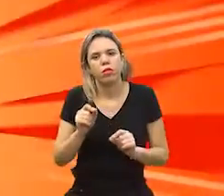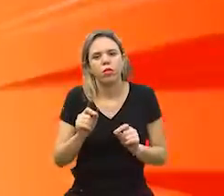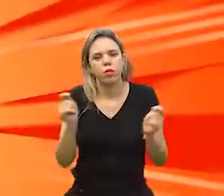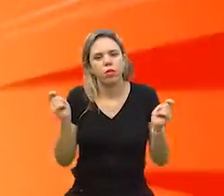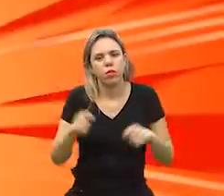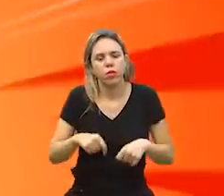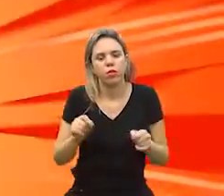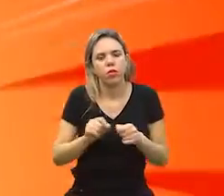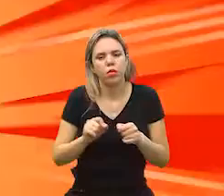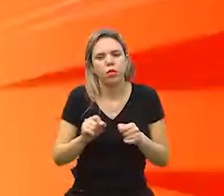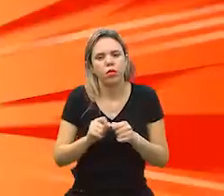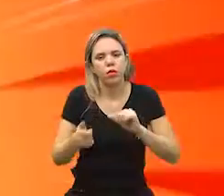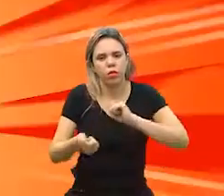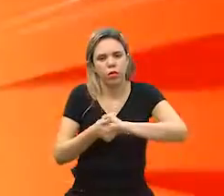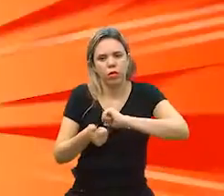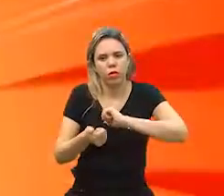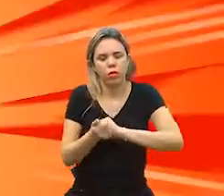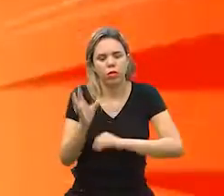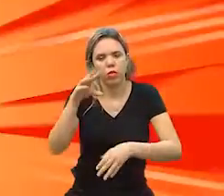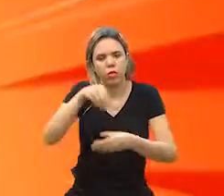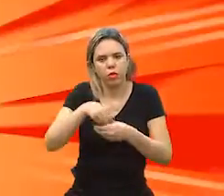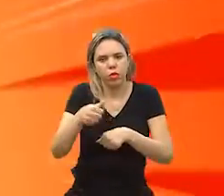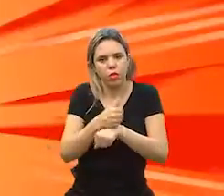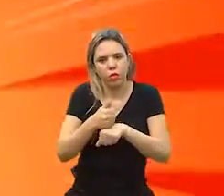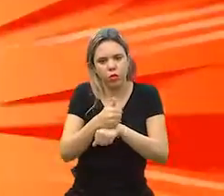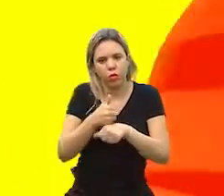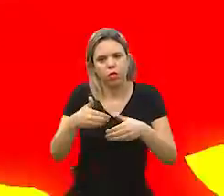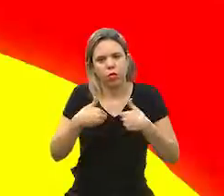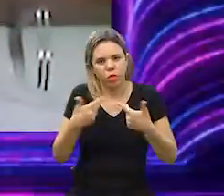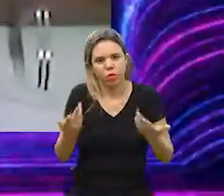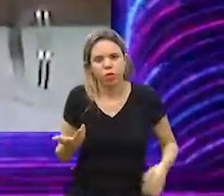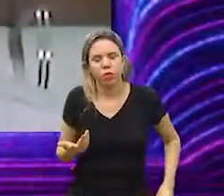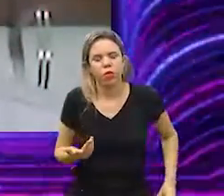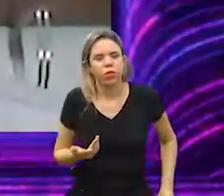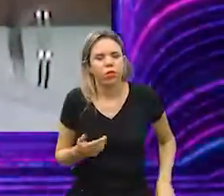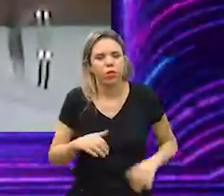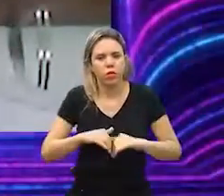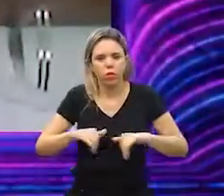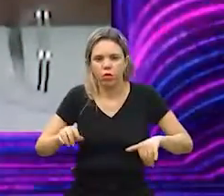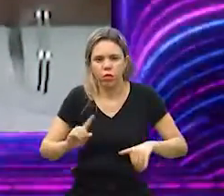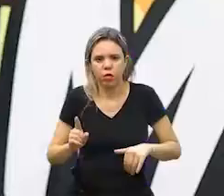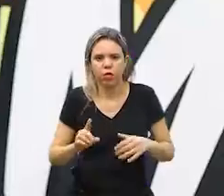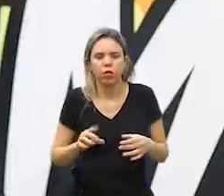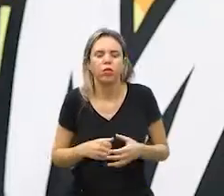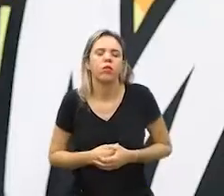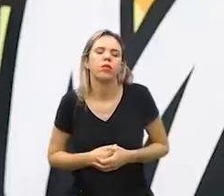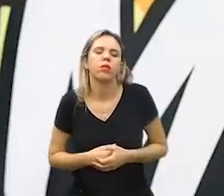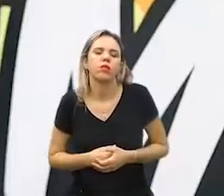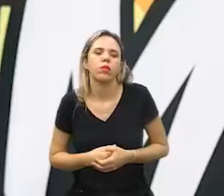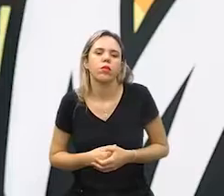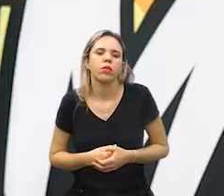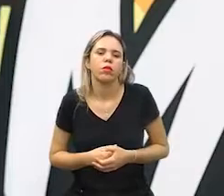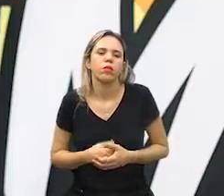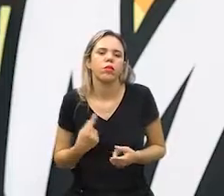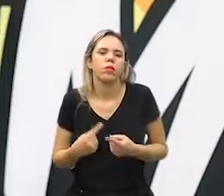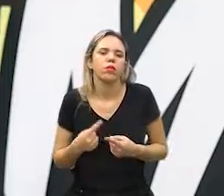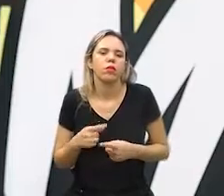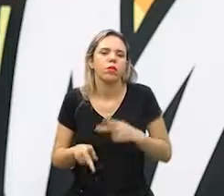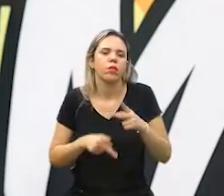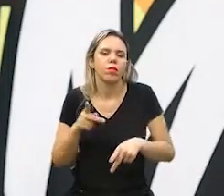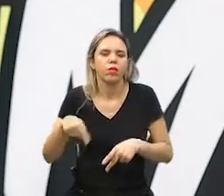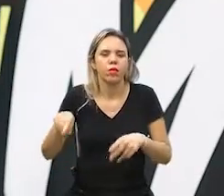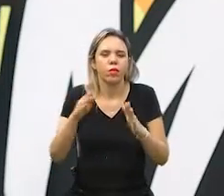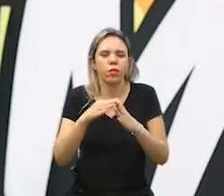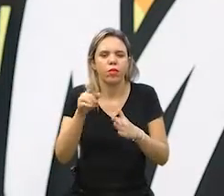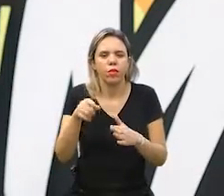é possível fazer coisas de qualidade dentro do segmento de entretenimento. Uma coisa não exclui a outra. Paulo, por que é que o